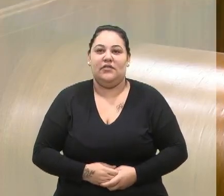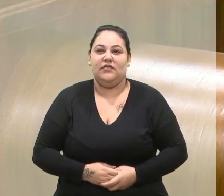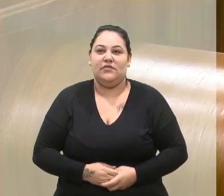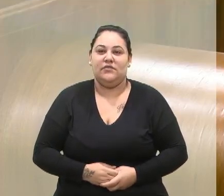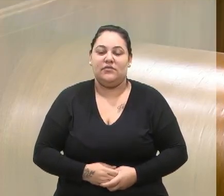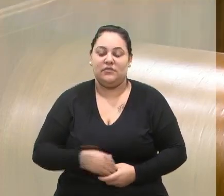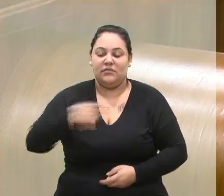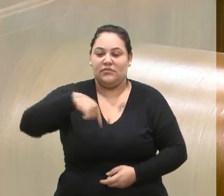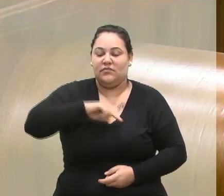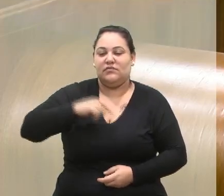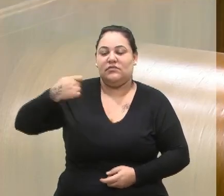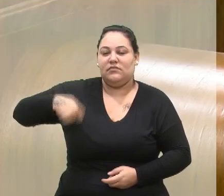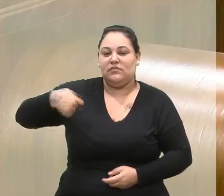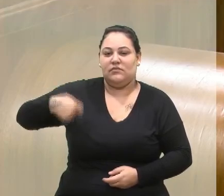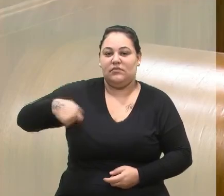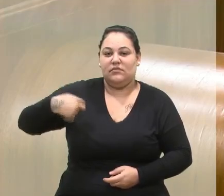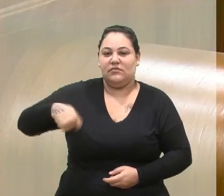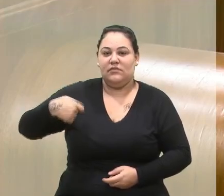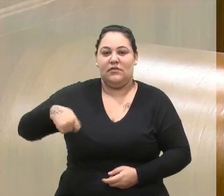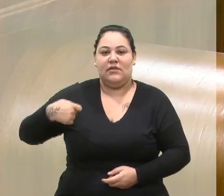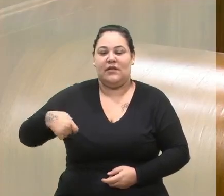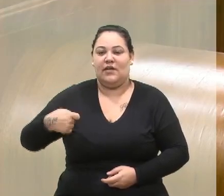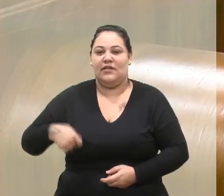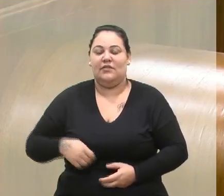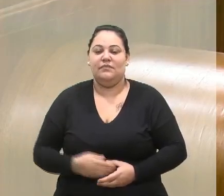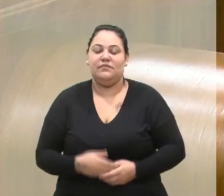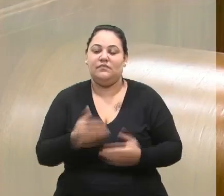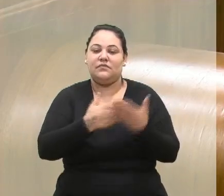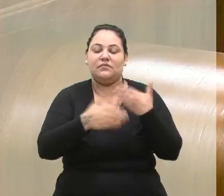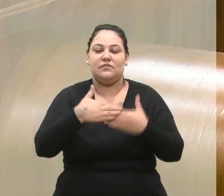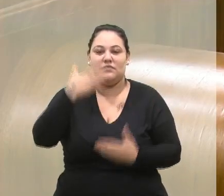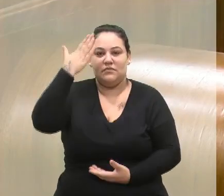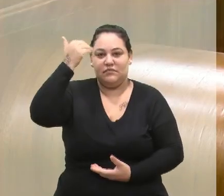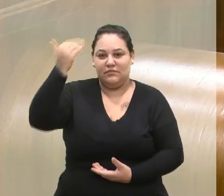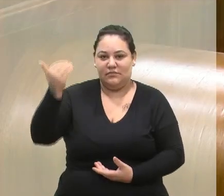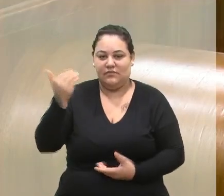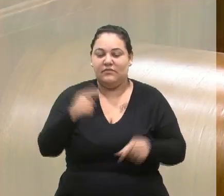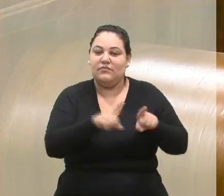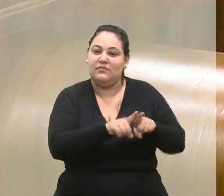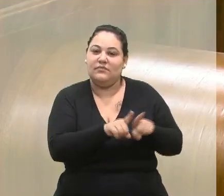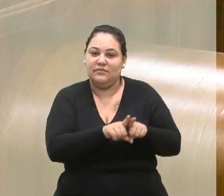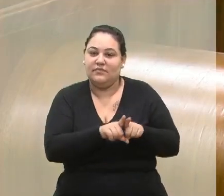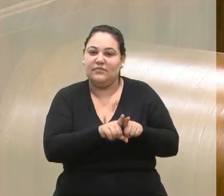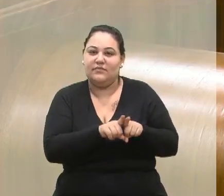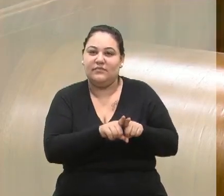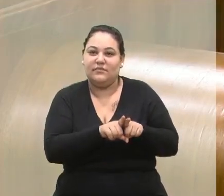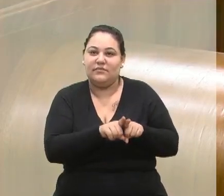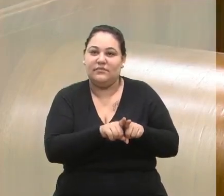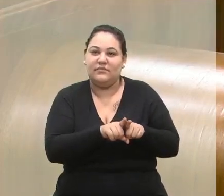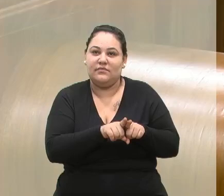desejamos nessa sua passagem aqui todo sucesso. E até lhe digo o